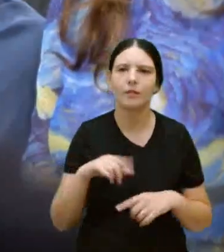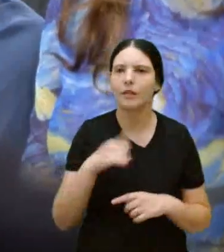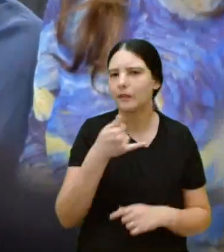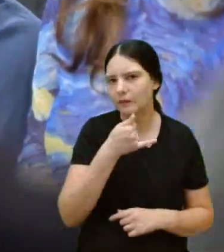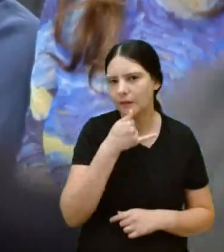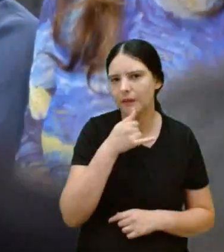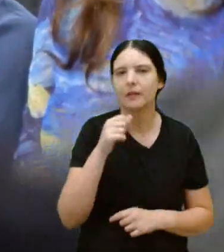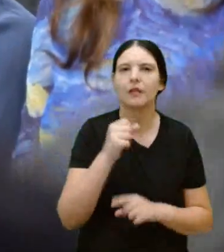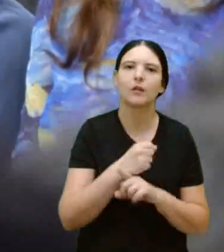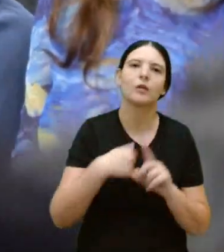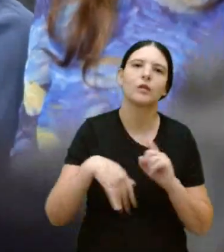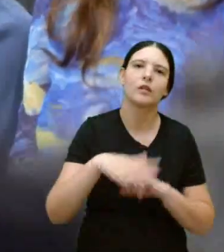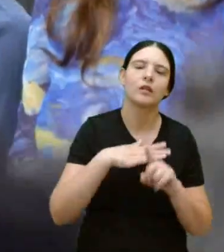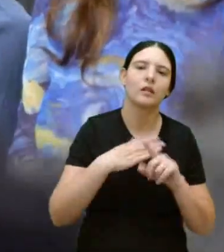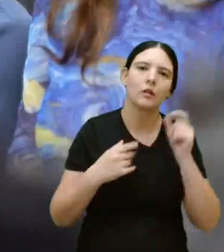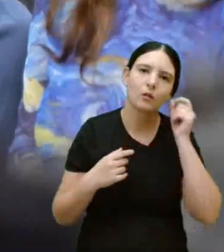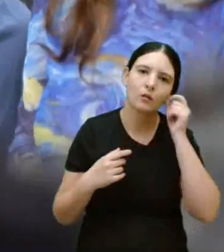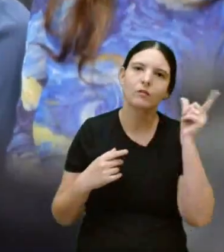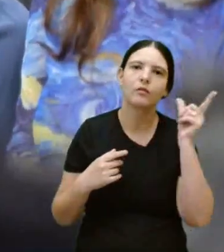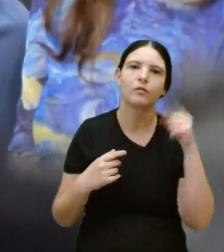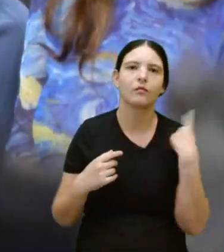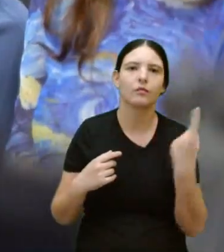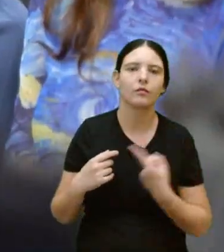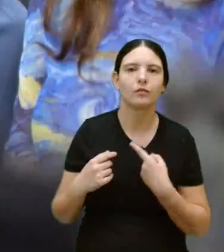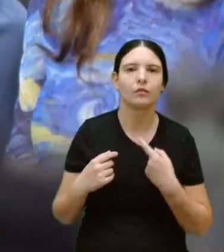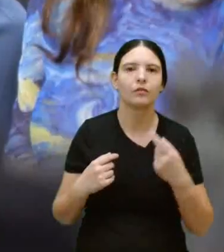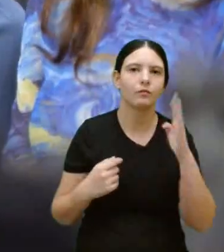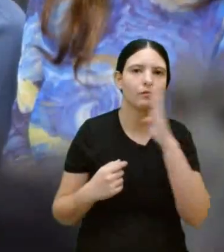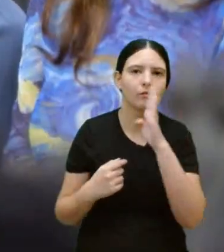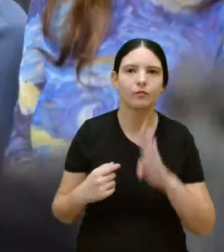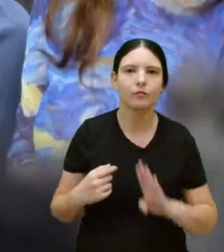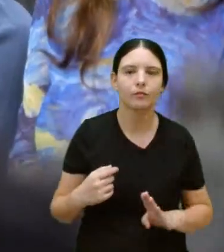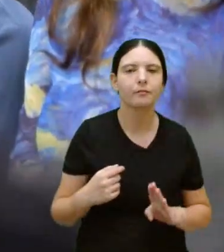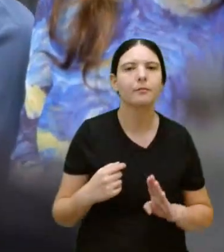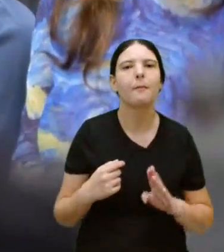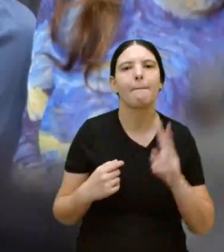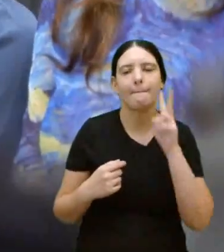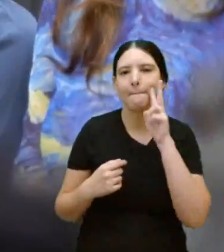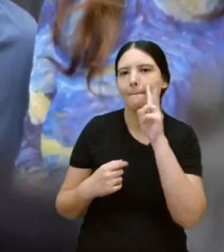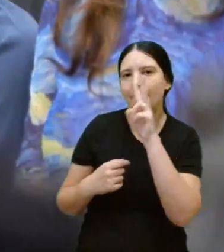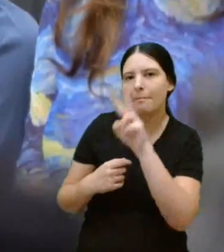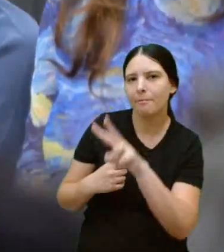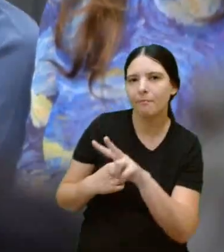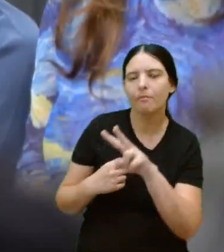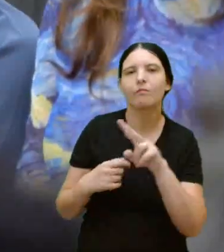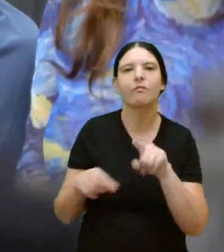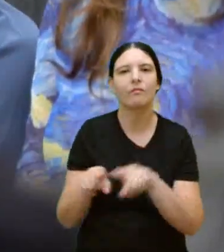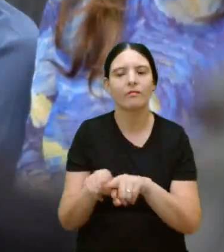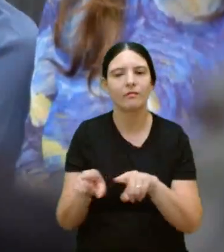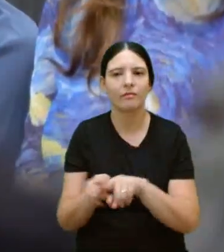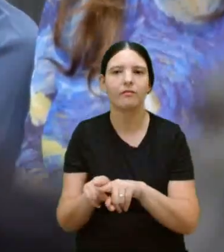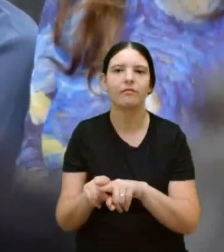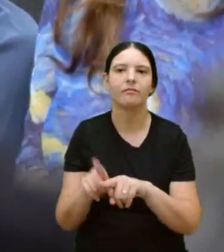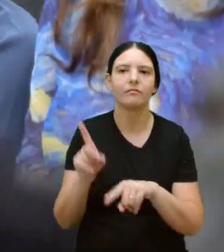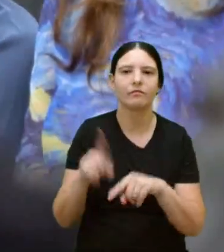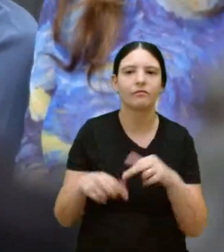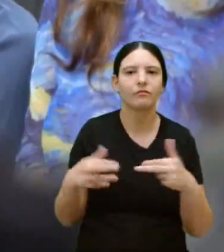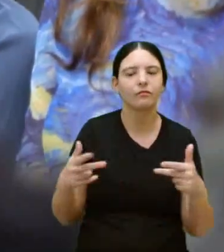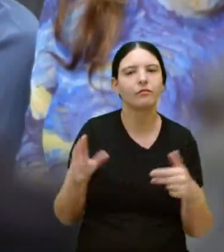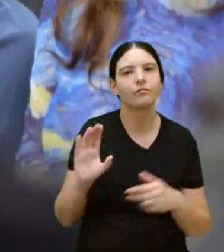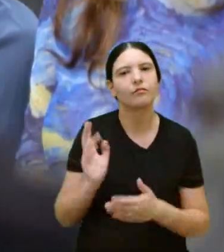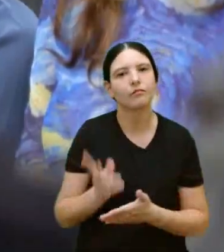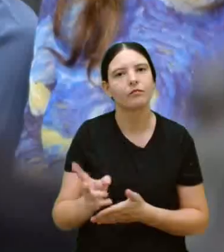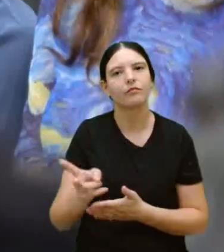numa cultura que nós vivemos, até brasileira, nós vemos esses recursos acontecendo sempre, que as pessoas